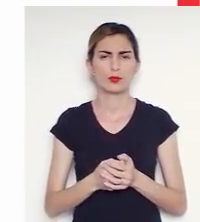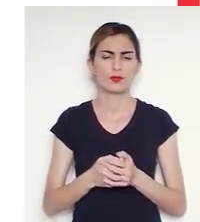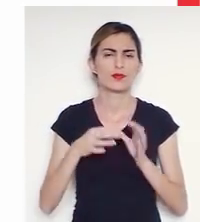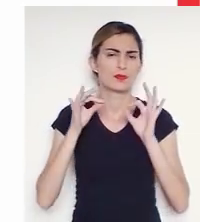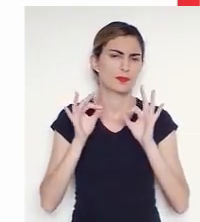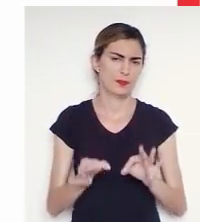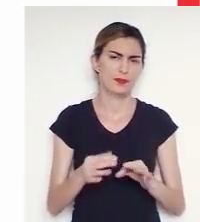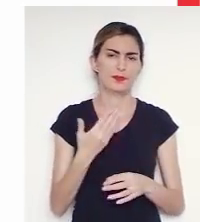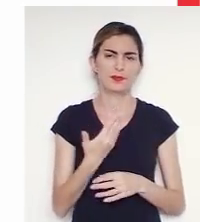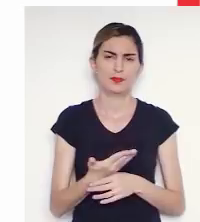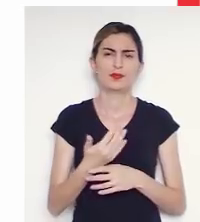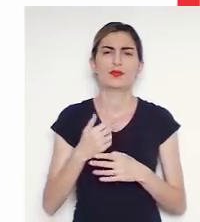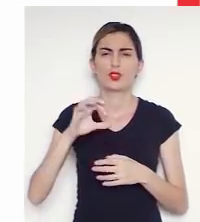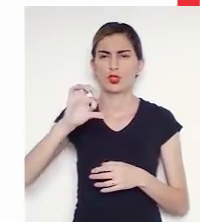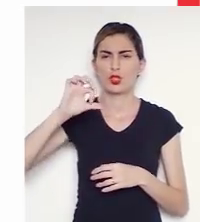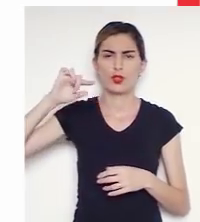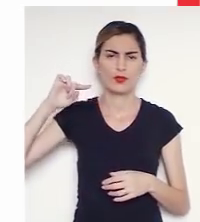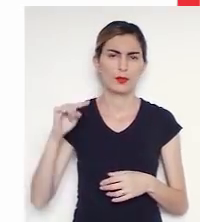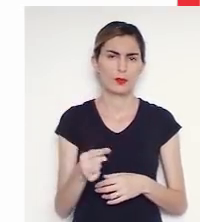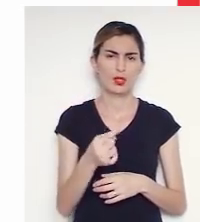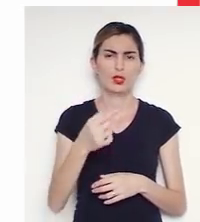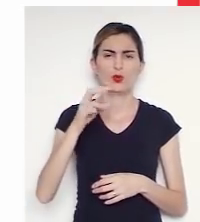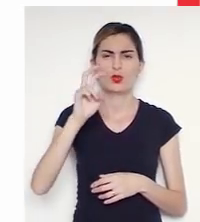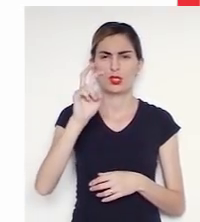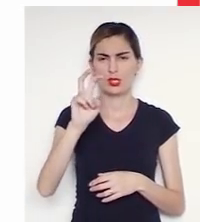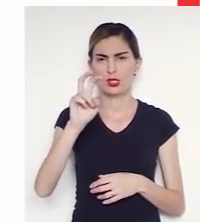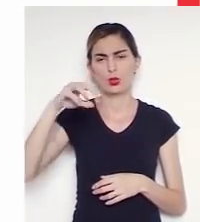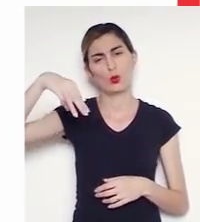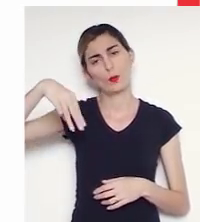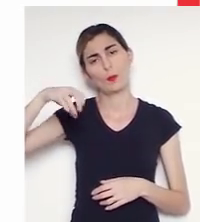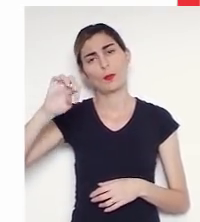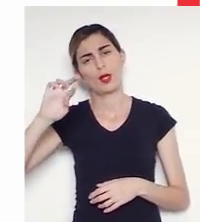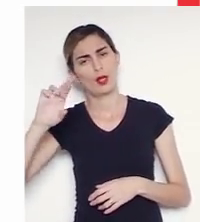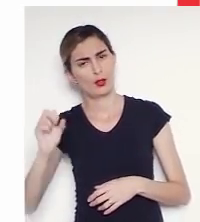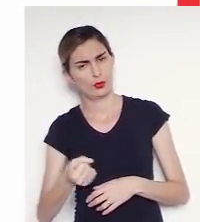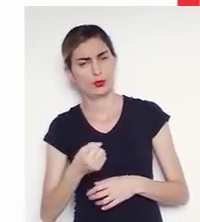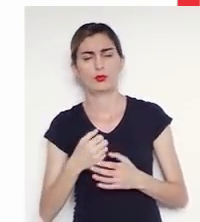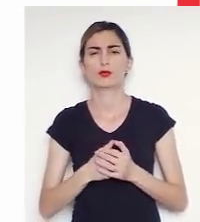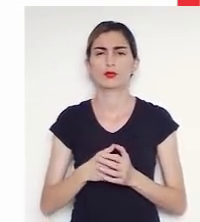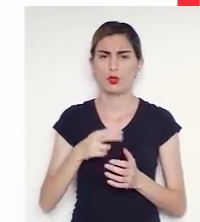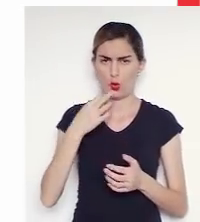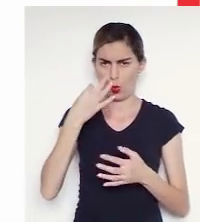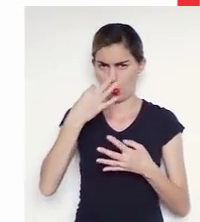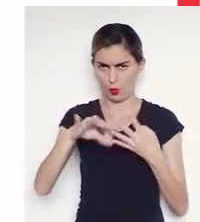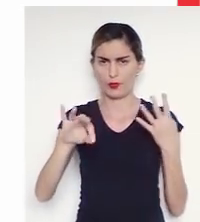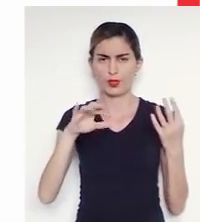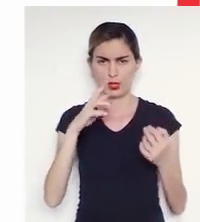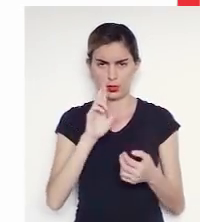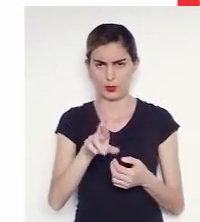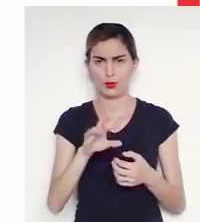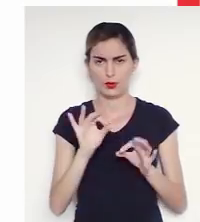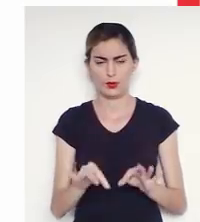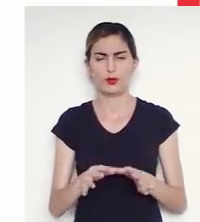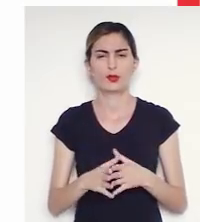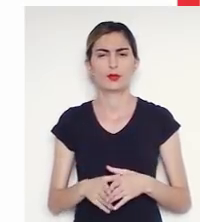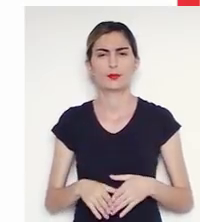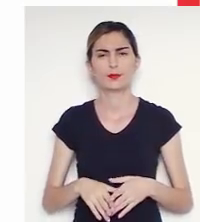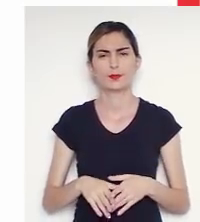deu? Exatamente 9.005 metros. Vamos conferir a resposta correta? Vamos